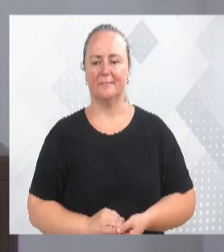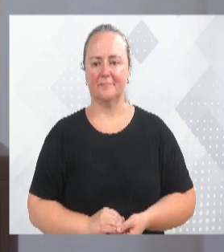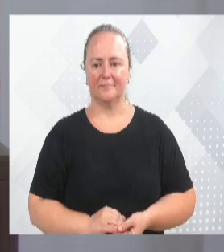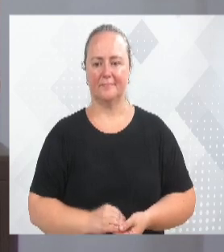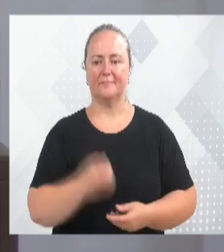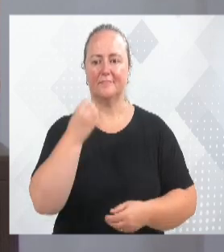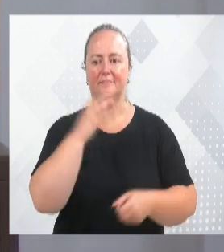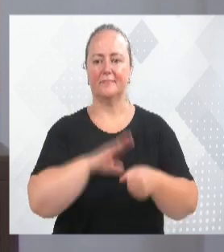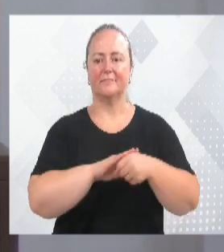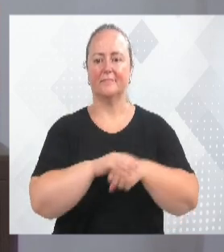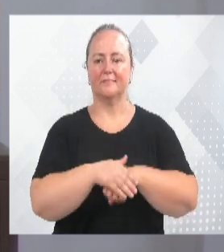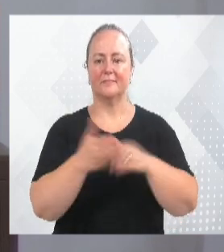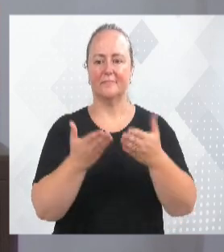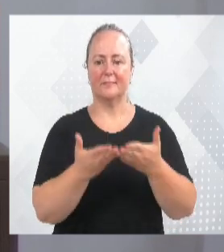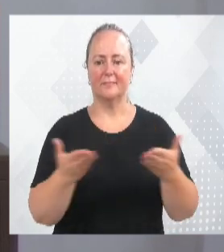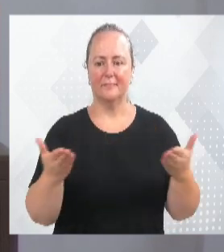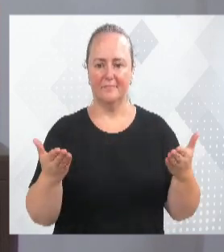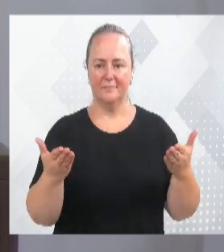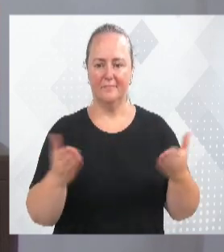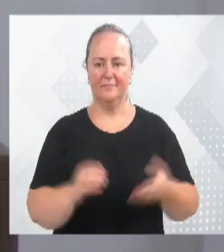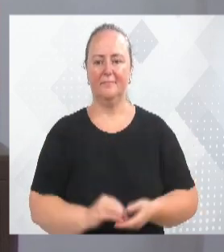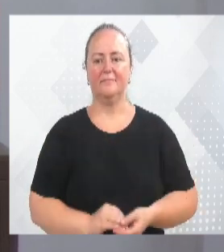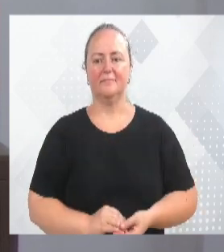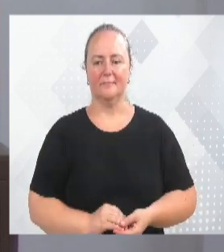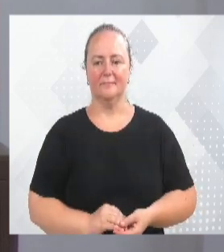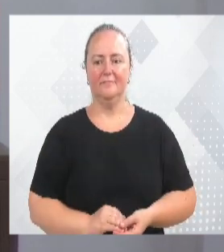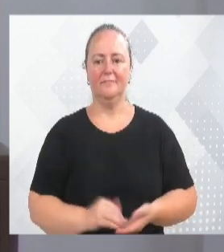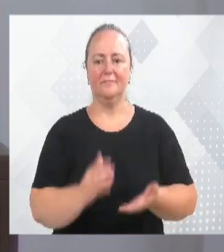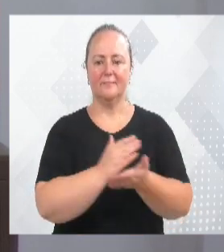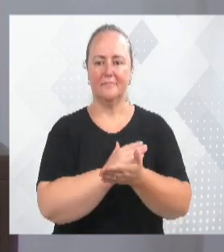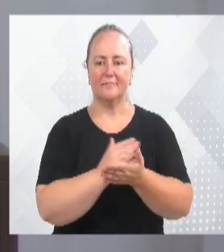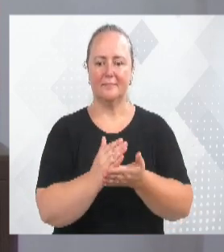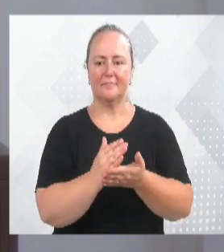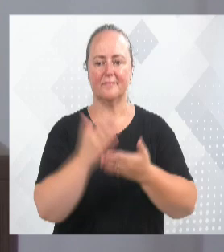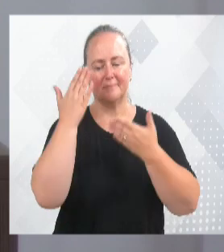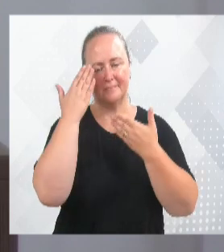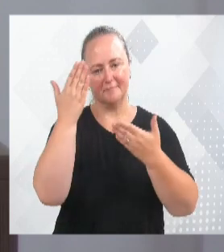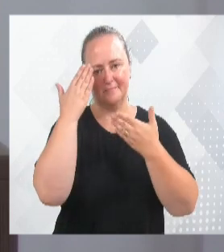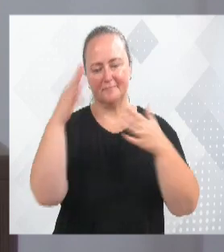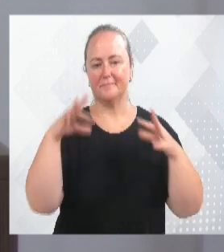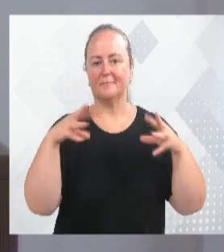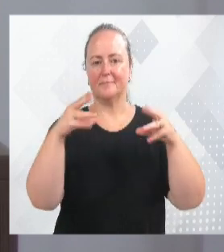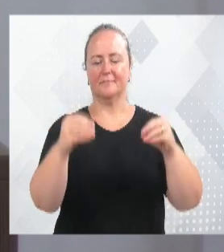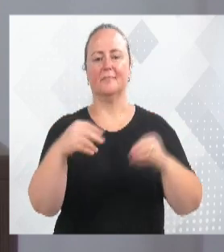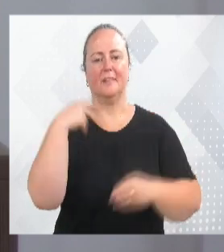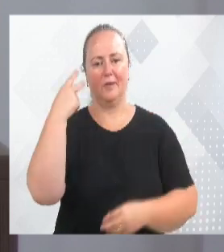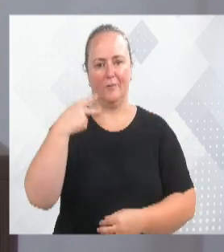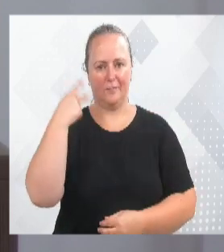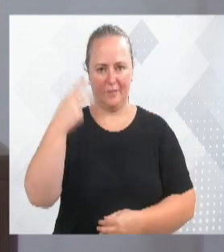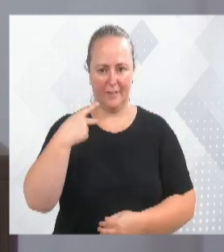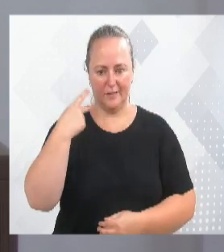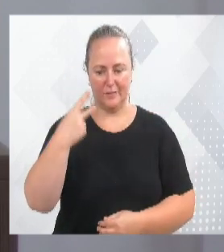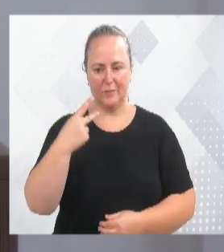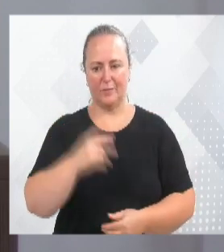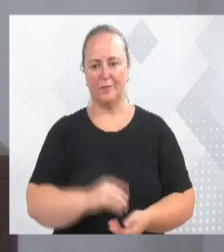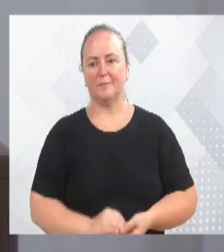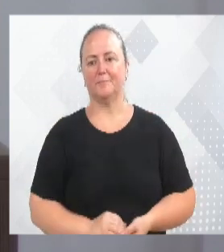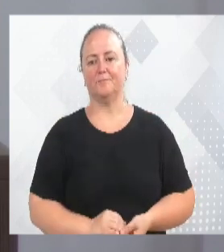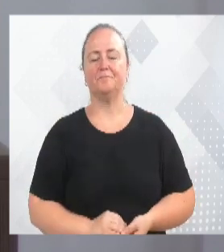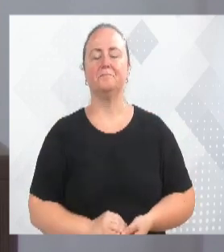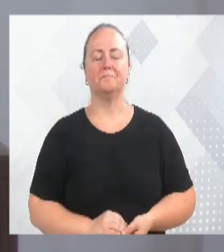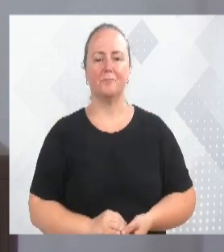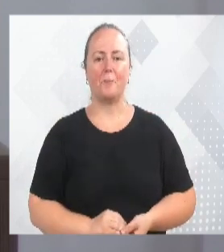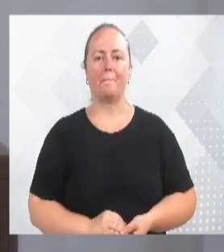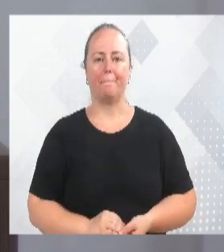Boa noite a todos. Primeiramente, eu gostaria de agradecer a todos os vereadores essa